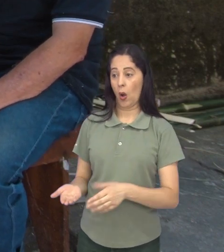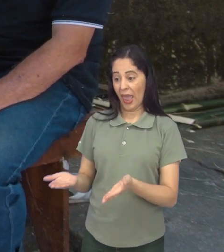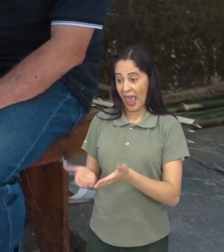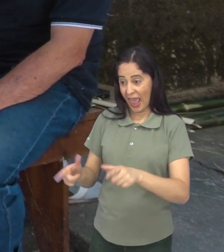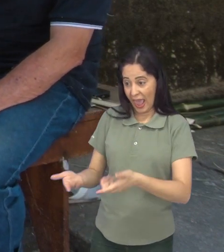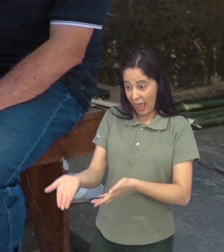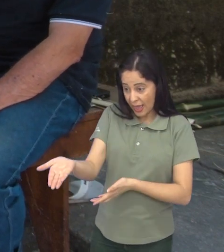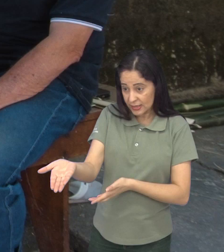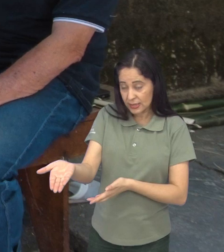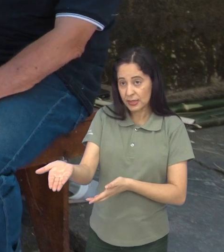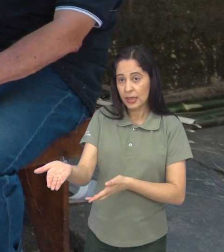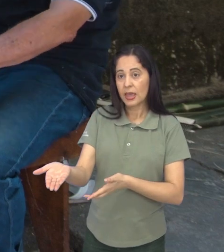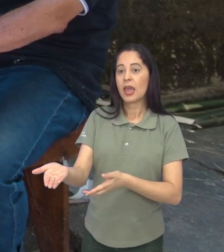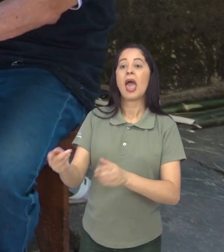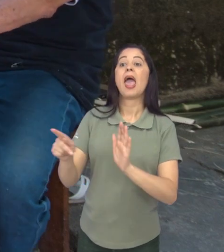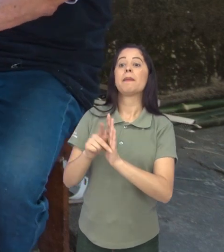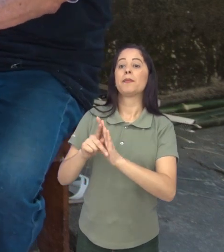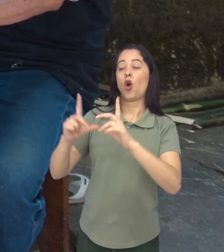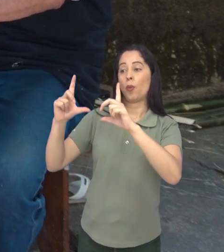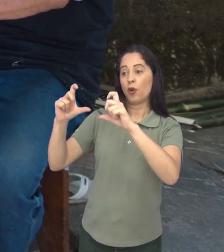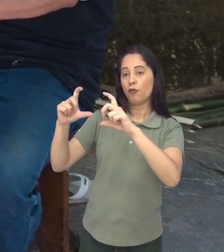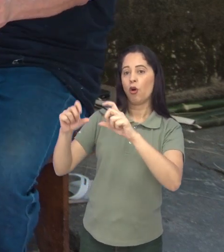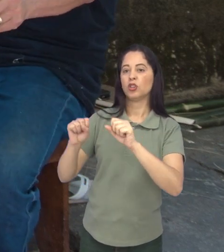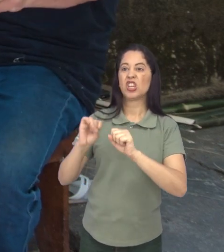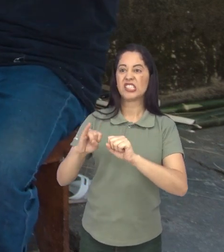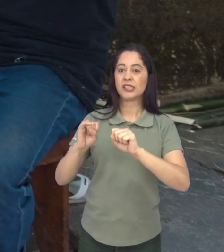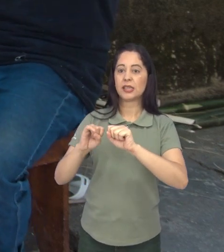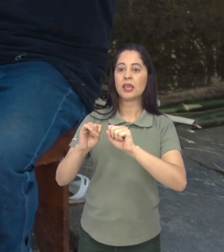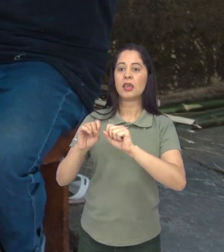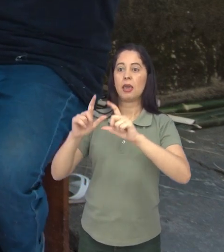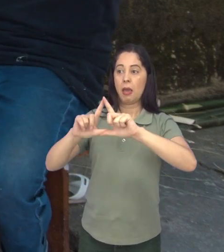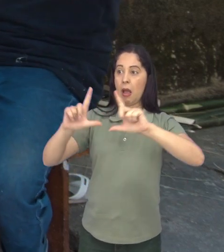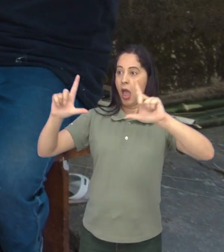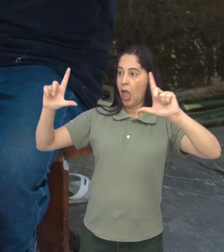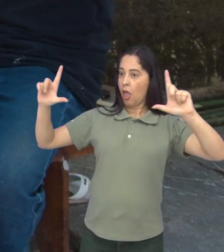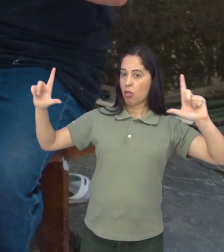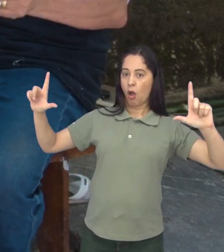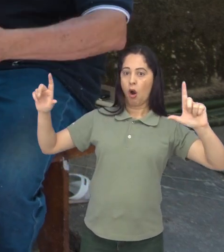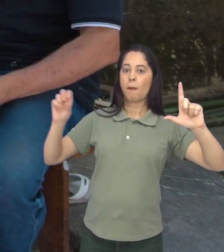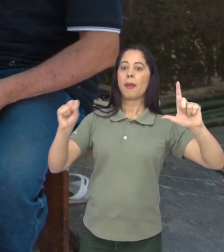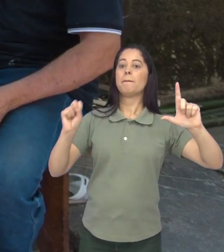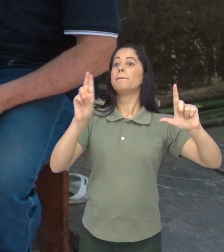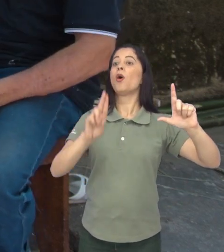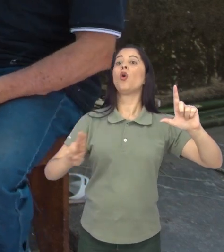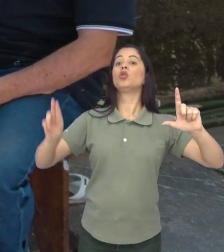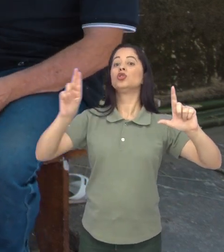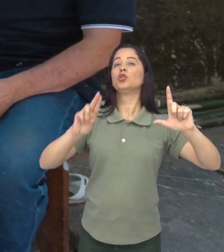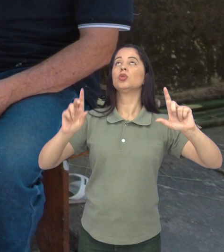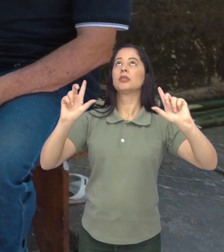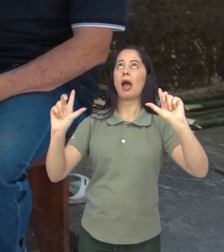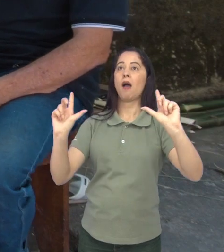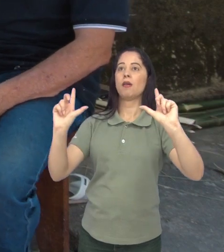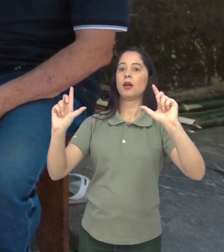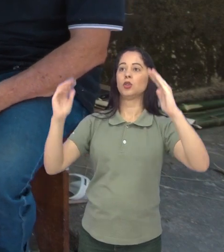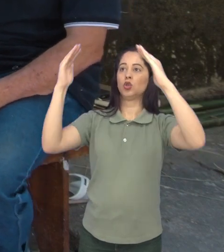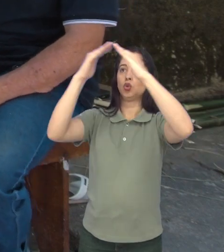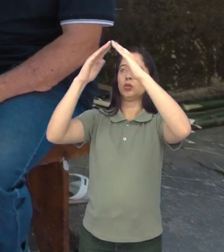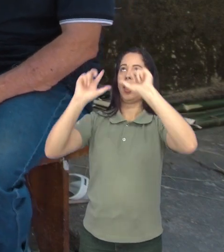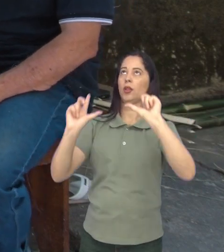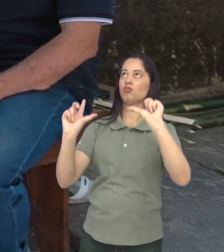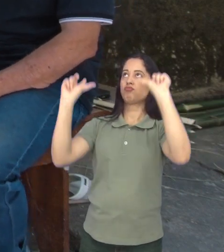Muita coisa. Aqui é um porta-retrato, mas ele poderia ter 1 metro quadrado, 2 metros quadrados. Pode se fazer o